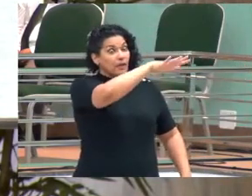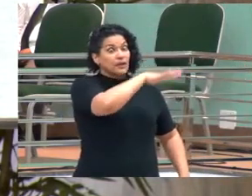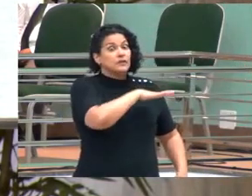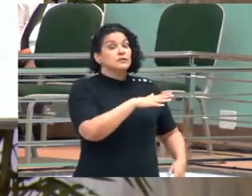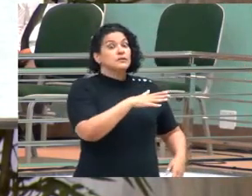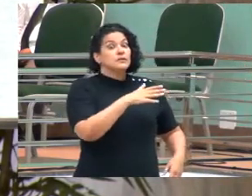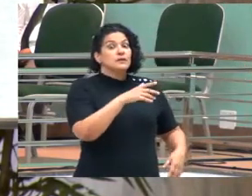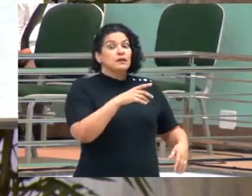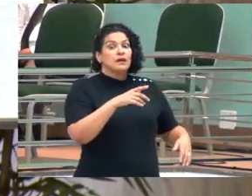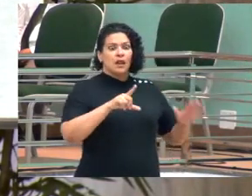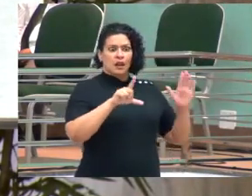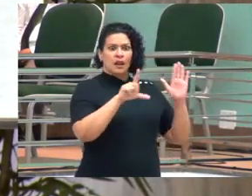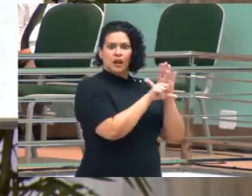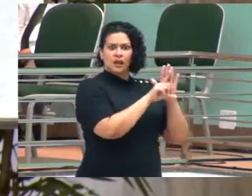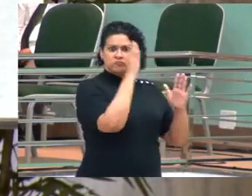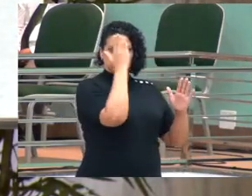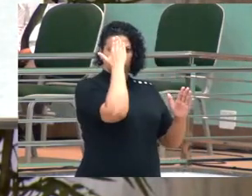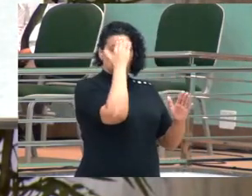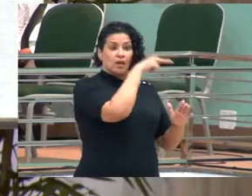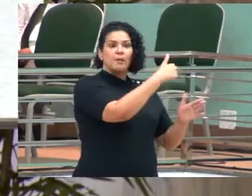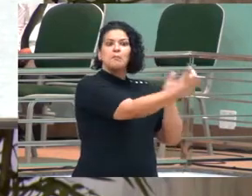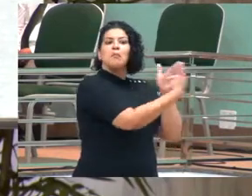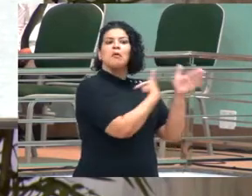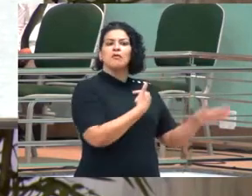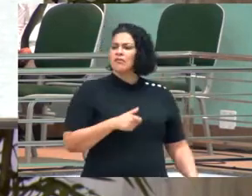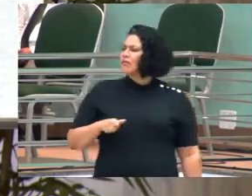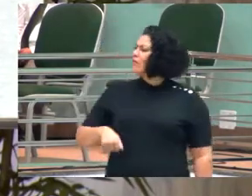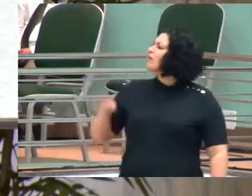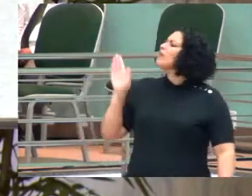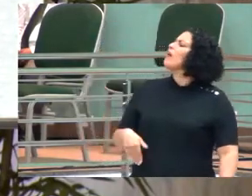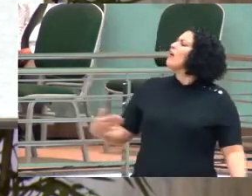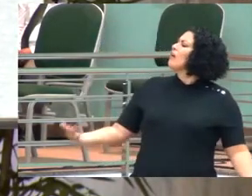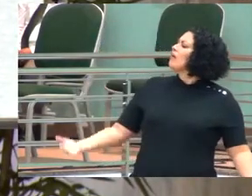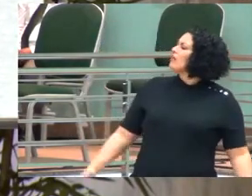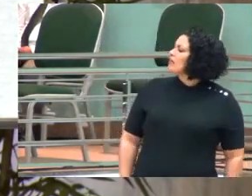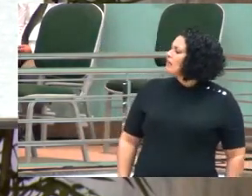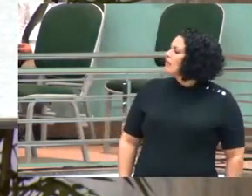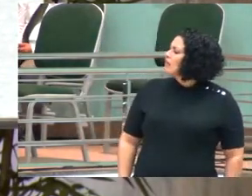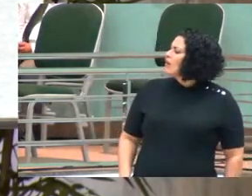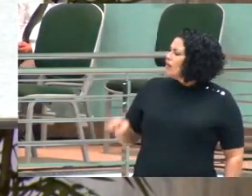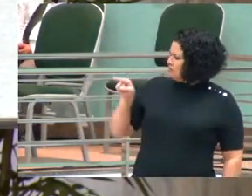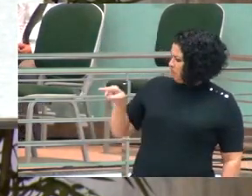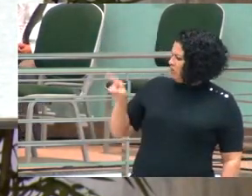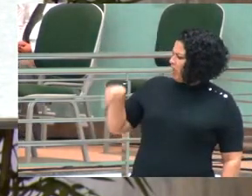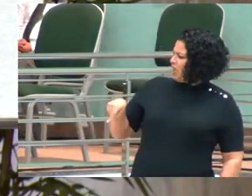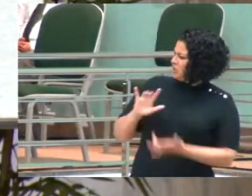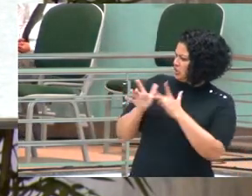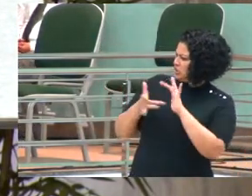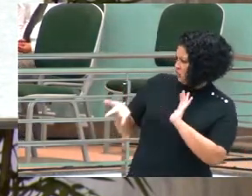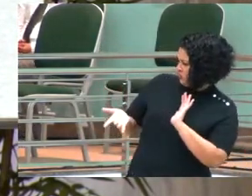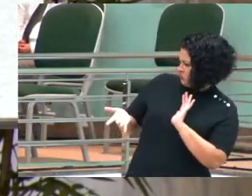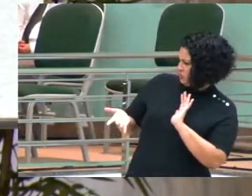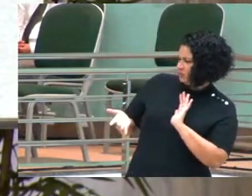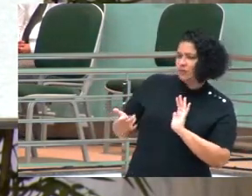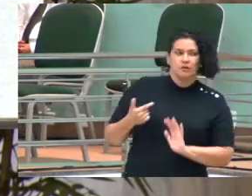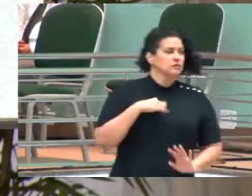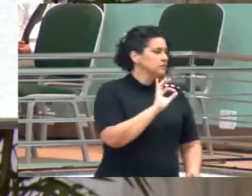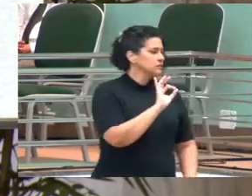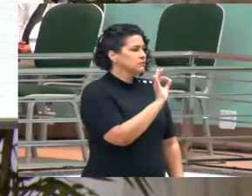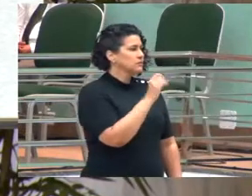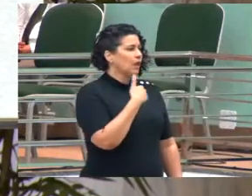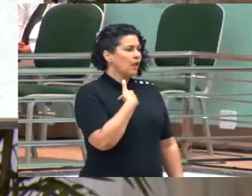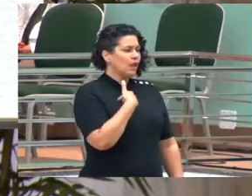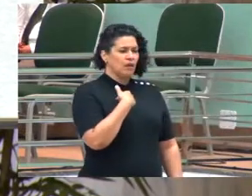Você é o Messias? Não. Eu respondi para eles: eu não sou ungido, eu não